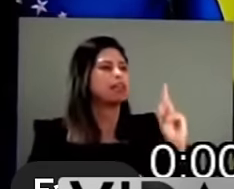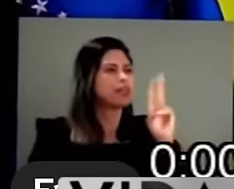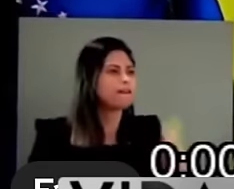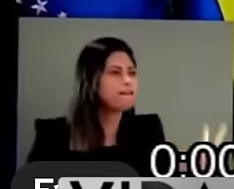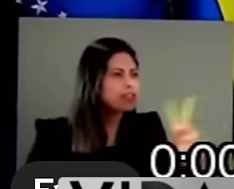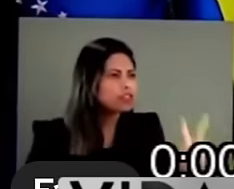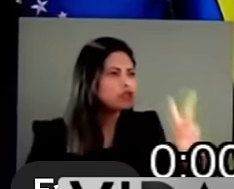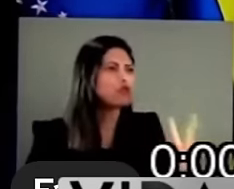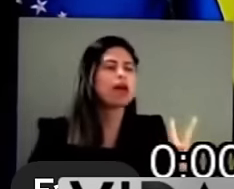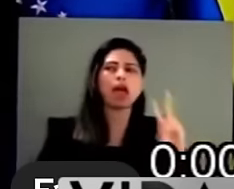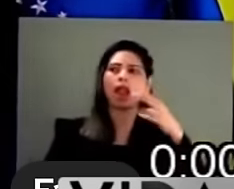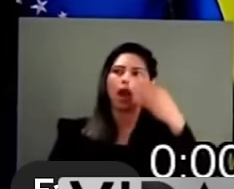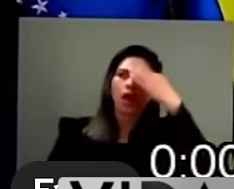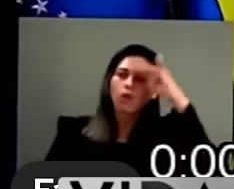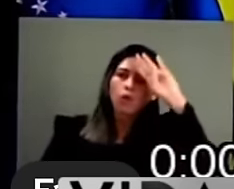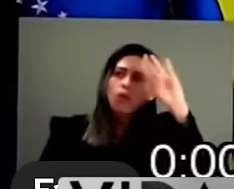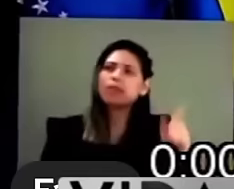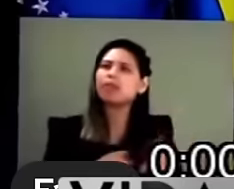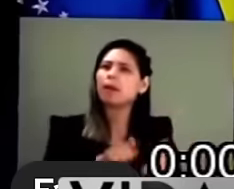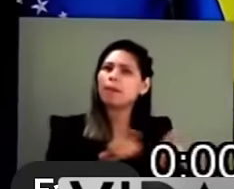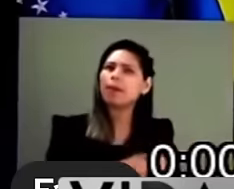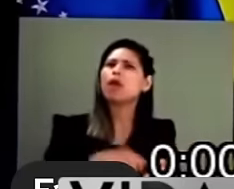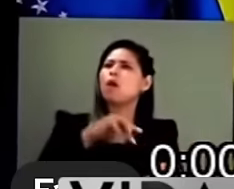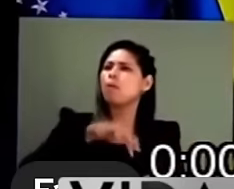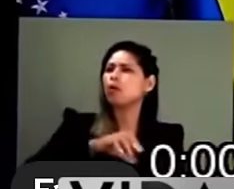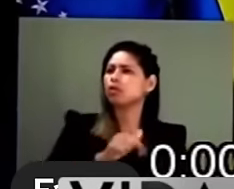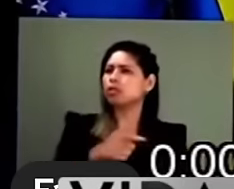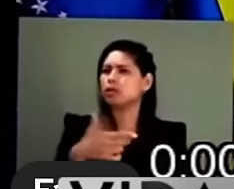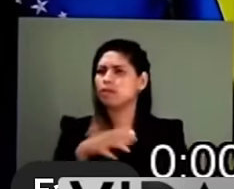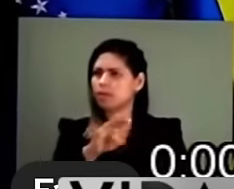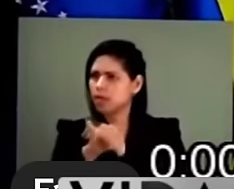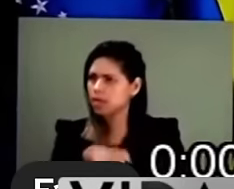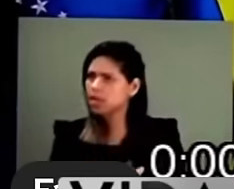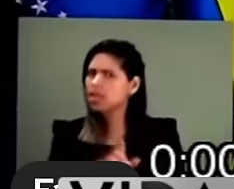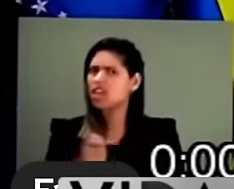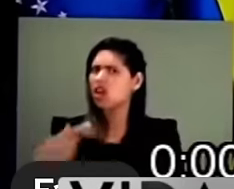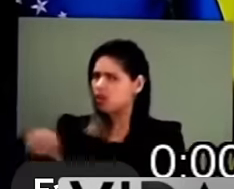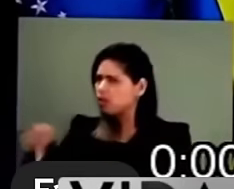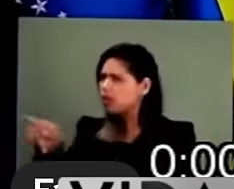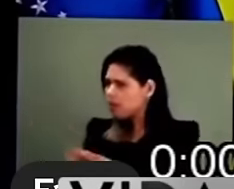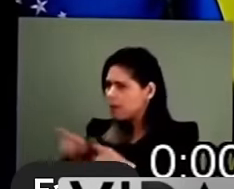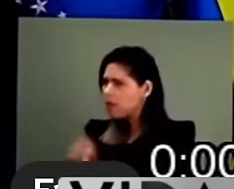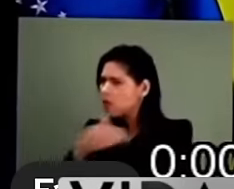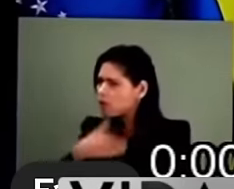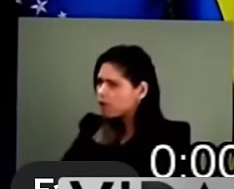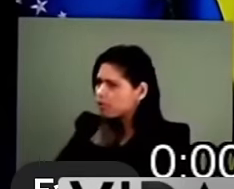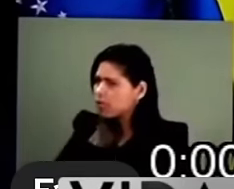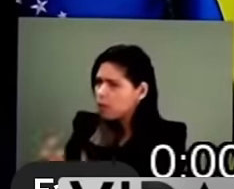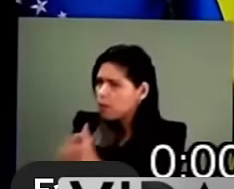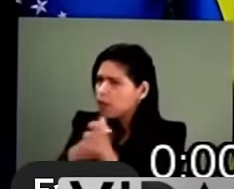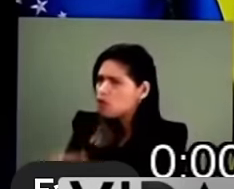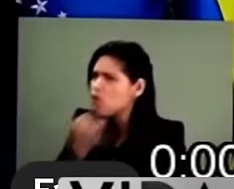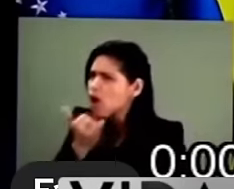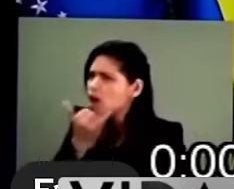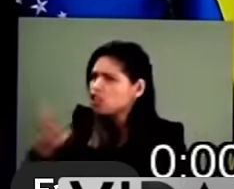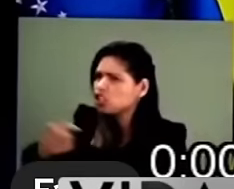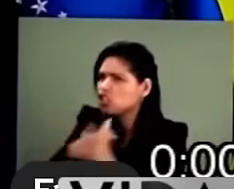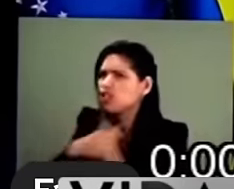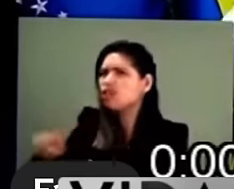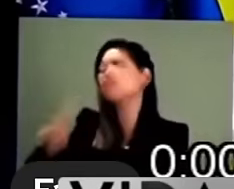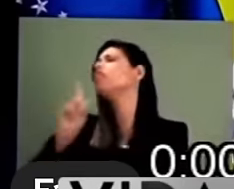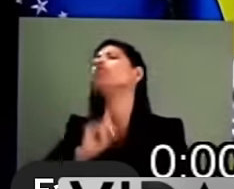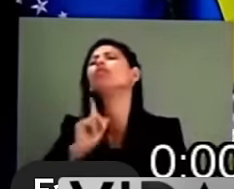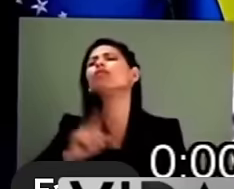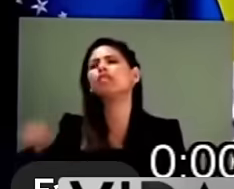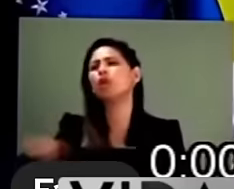Moçambique, tem a Minas Gerais, tem que pagar uma dívida de Minas Gerais, gente. Esquece o governador Romeu Zema, até porque não é o governador Romeu Zema